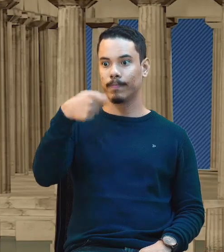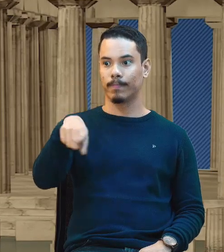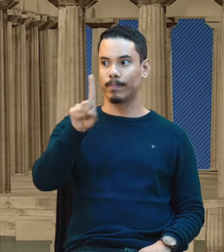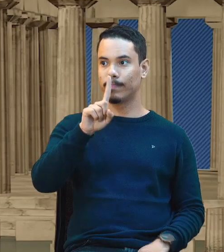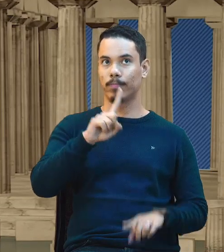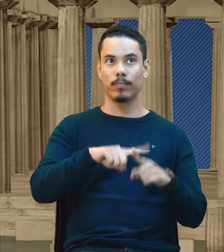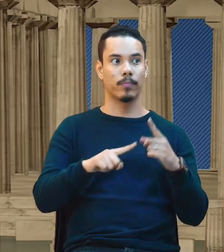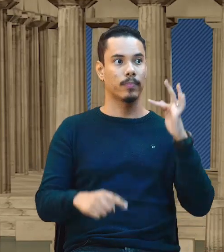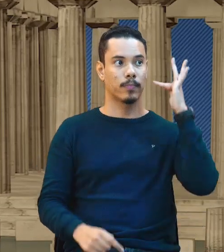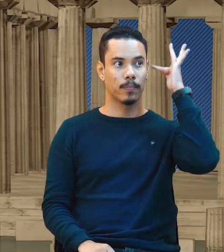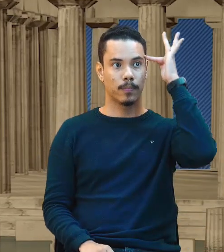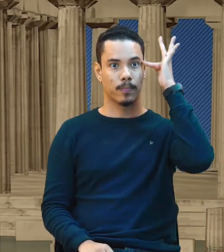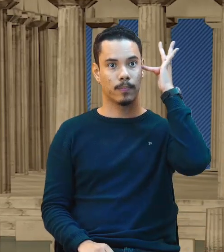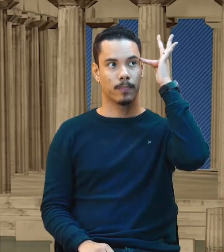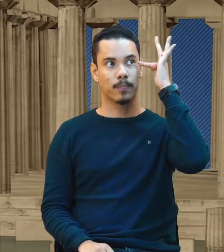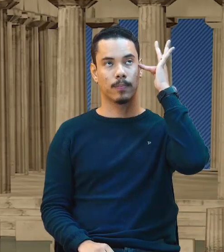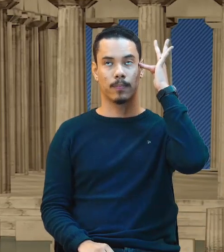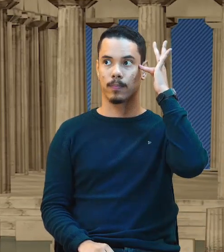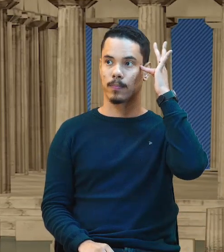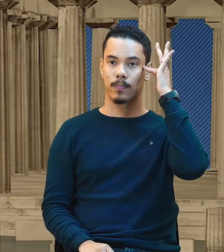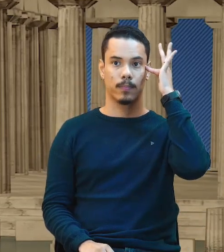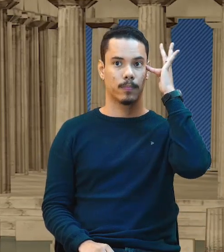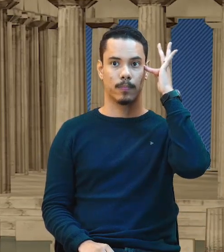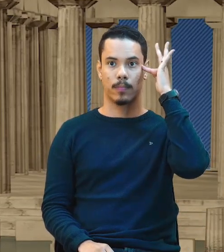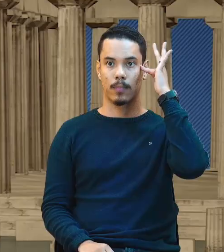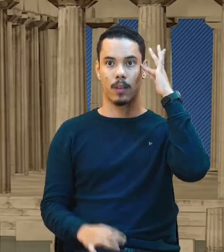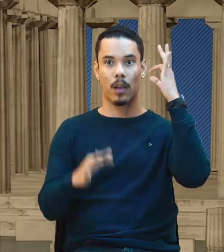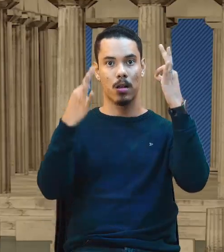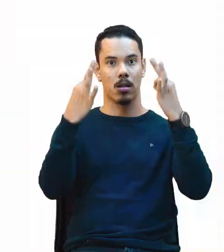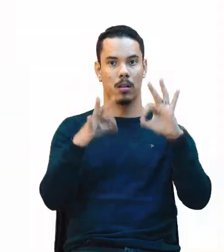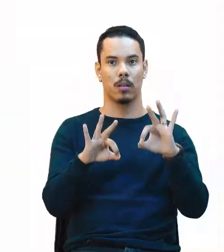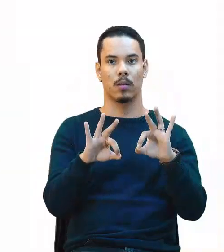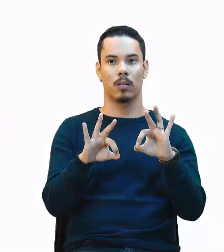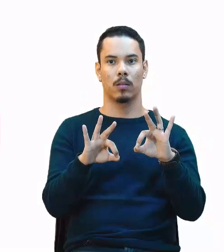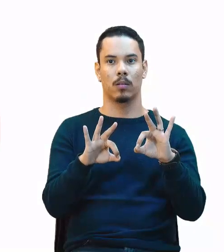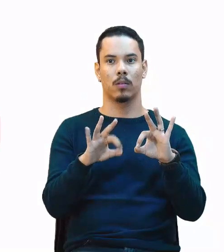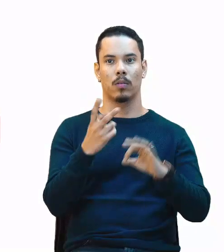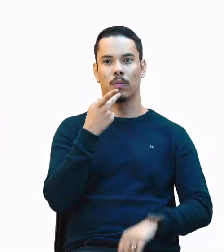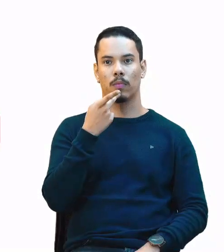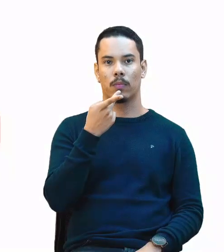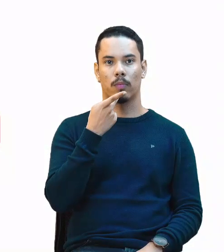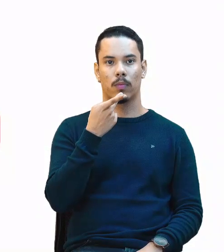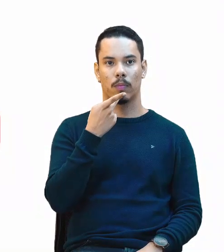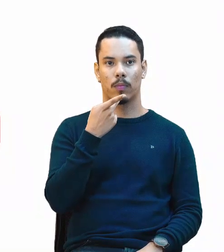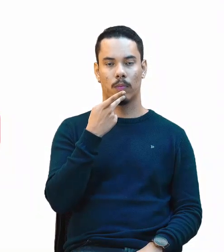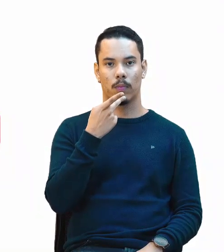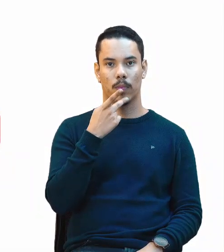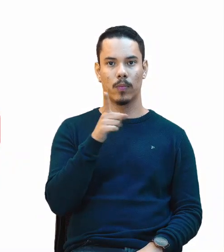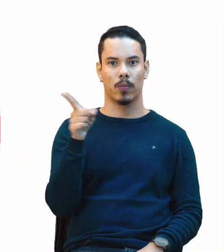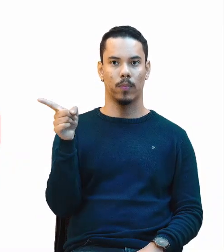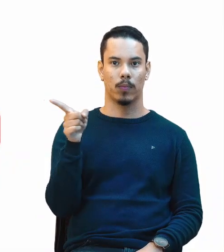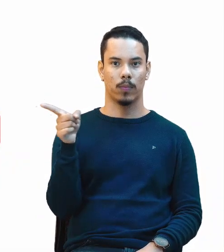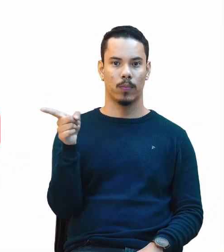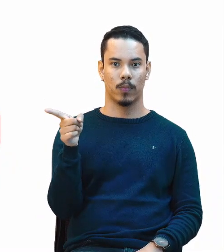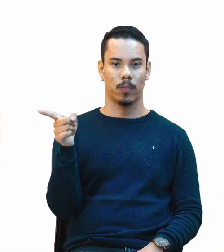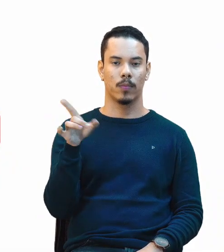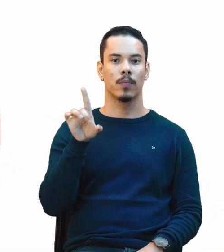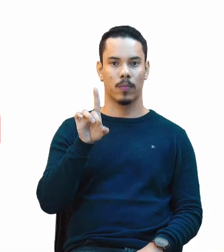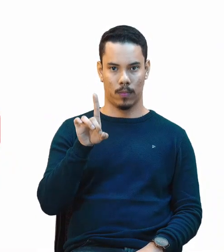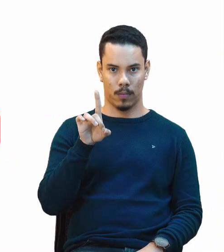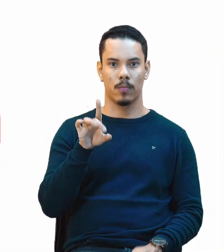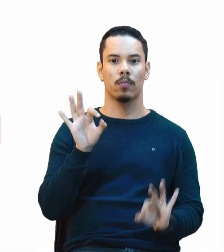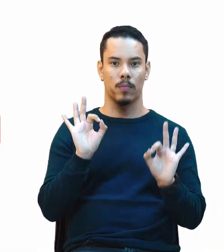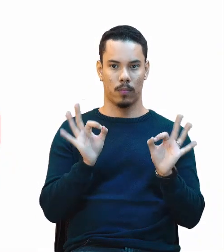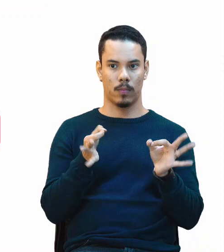filosofia? Então, acertou quem optou pela alternativa, olha lá, D, galera,